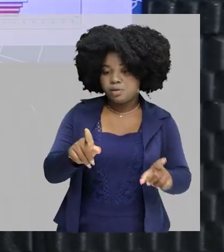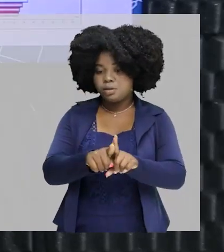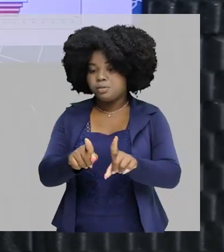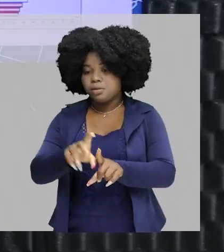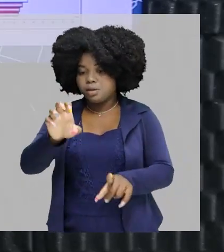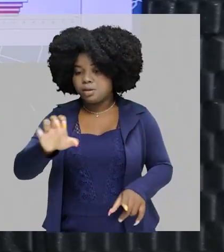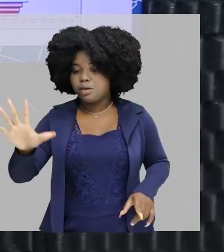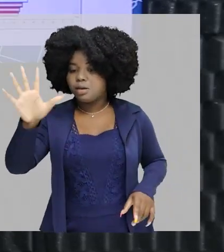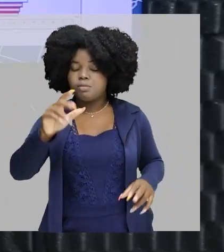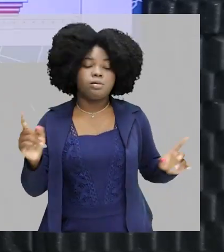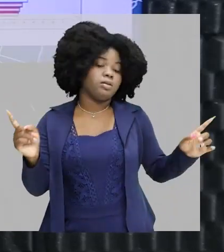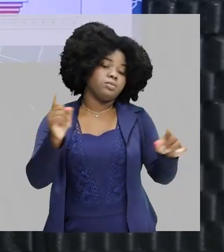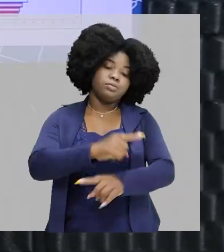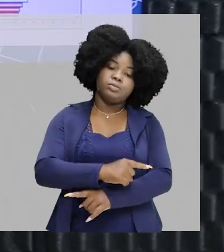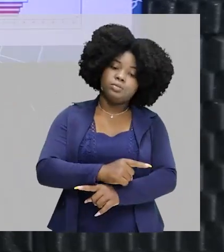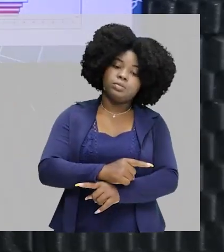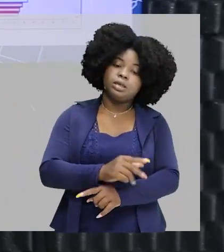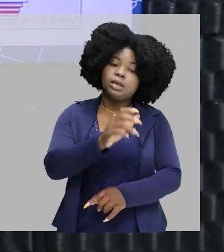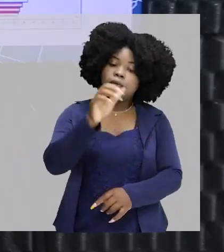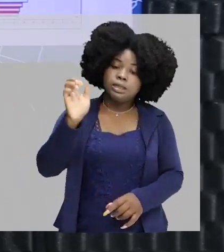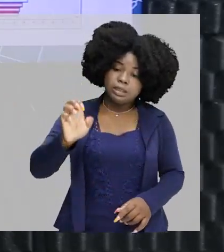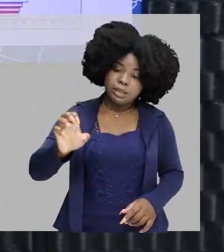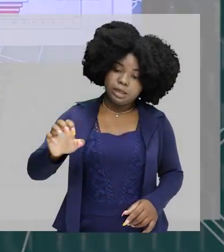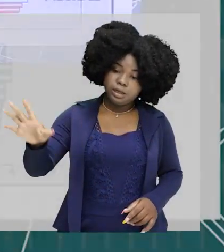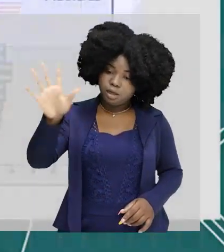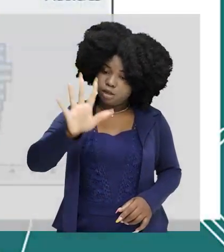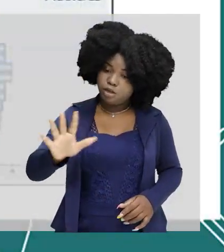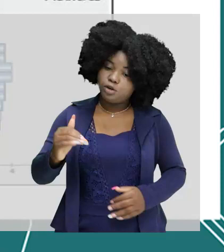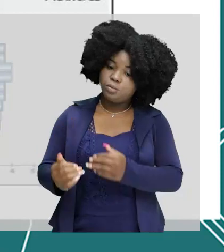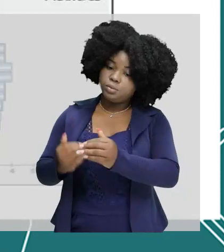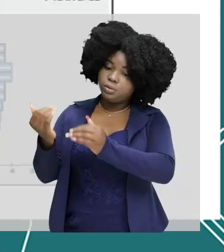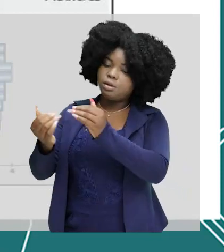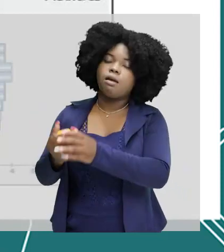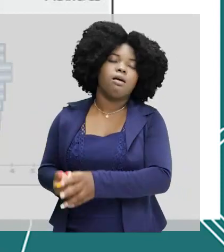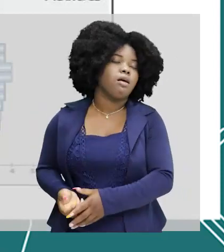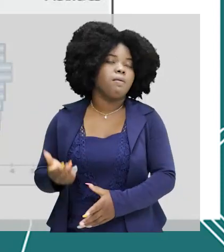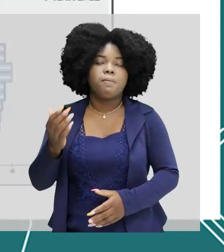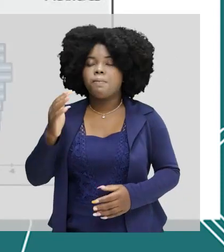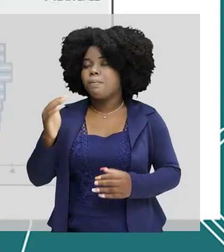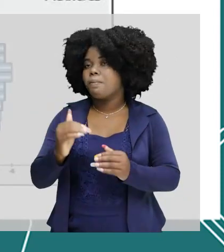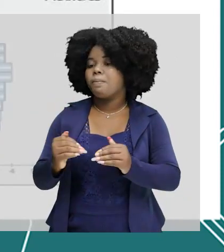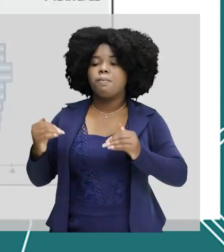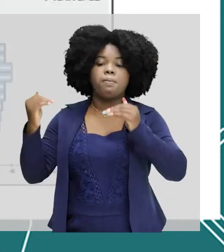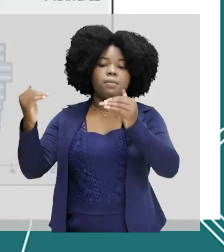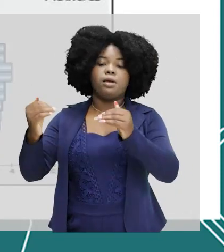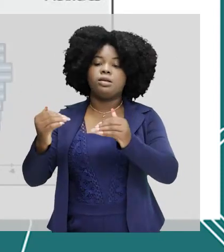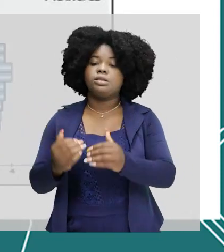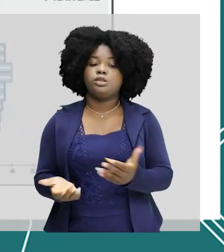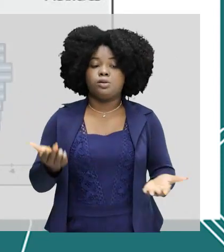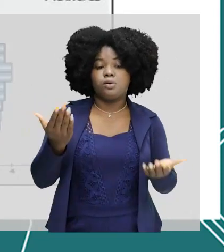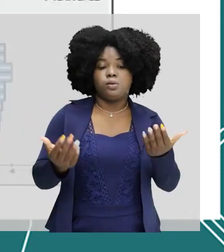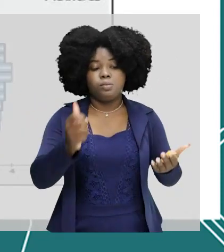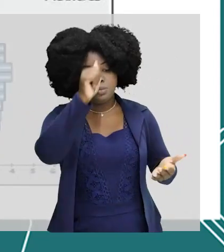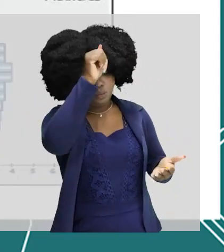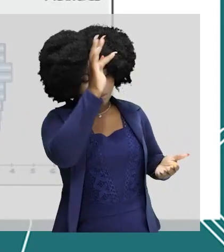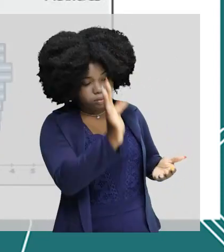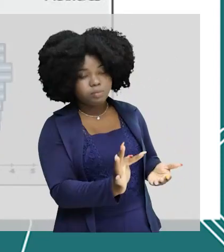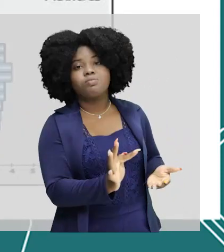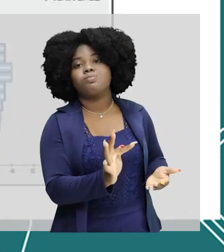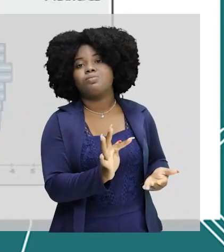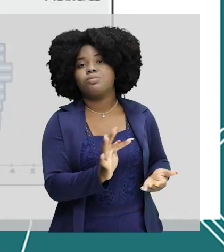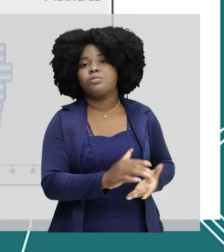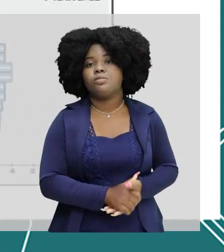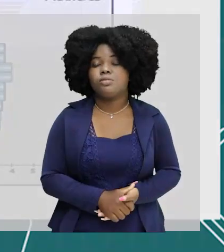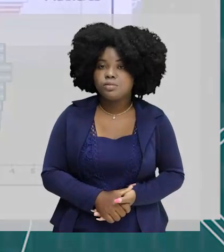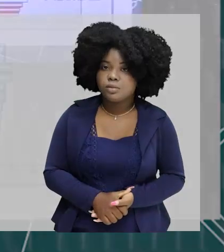Muito pelo contrário, a expectativa da Europa, da região desenvolvida, ela é bem maior quando comparada à expectativa do continente